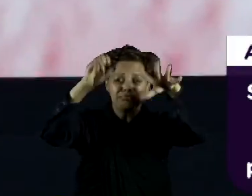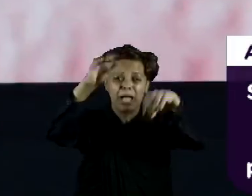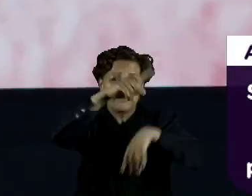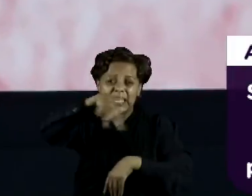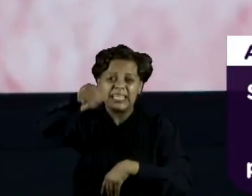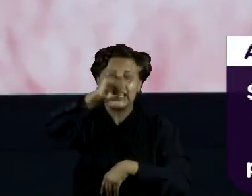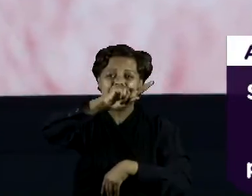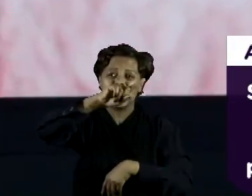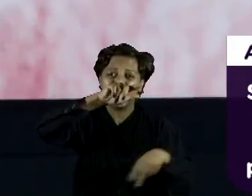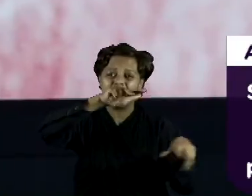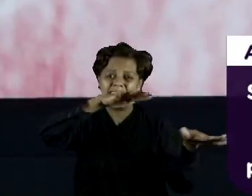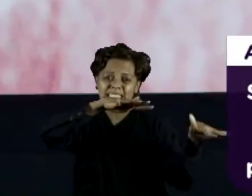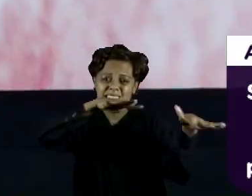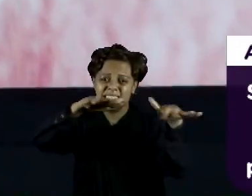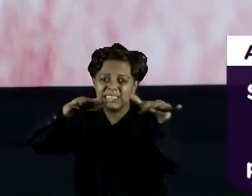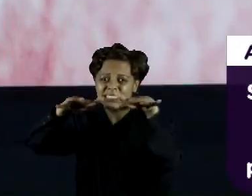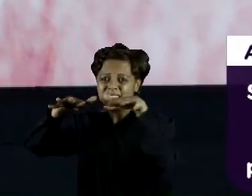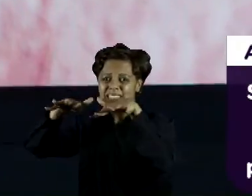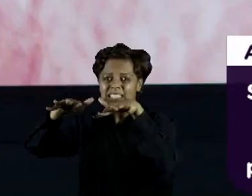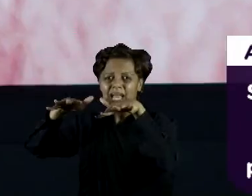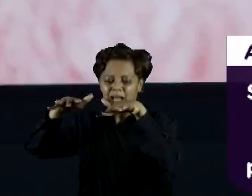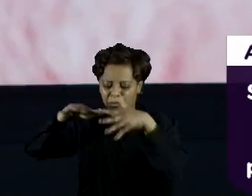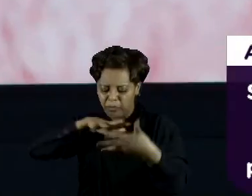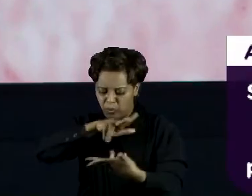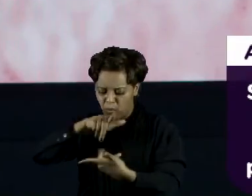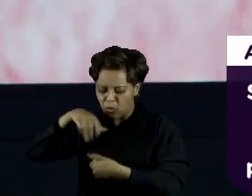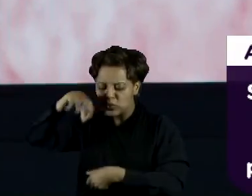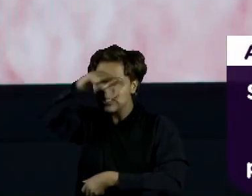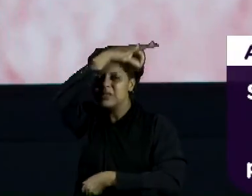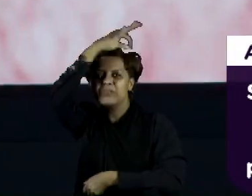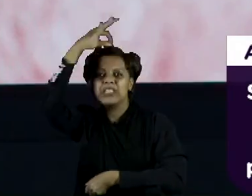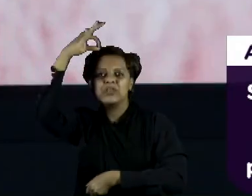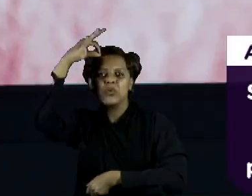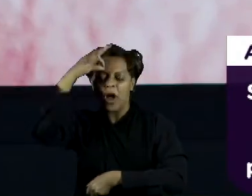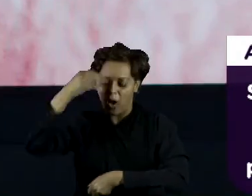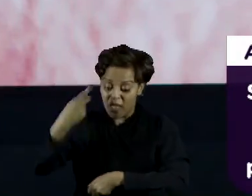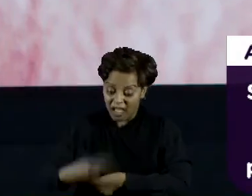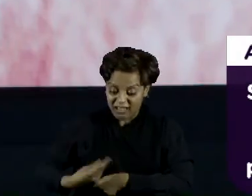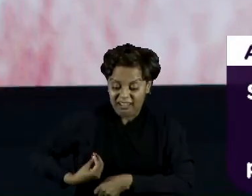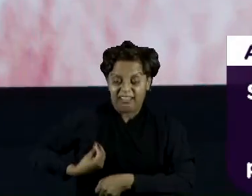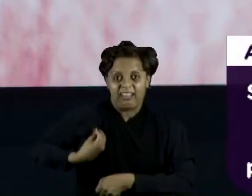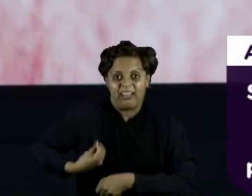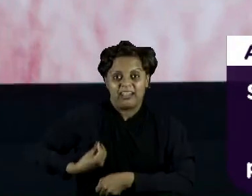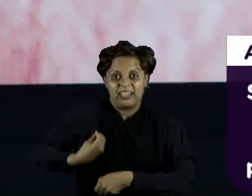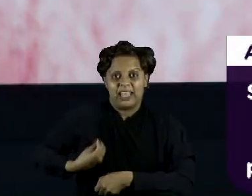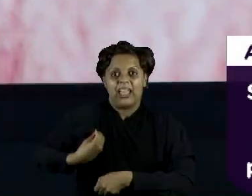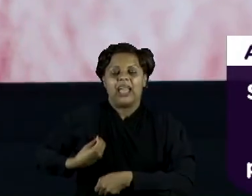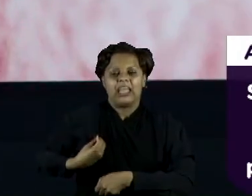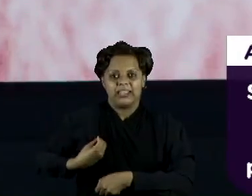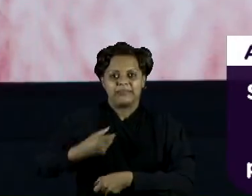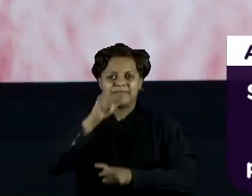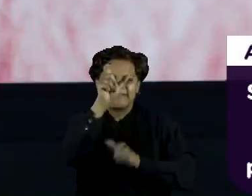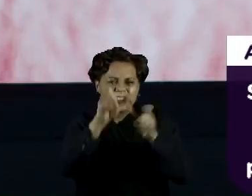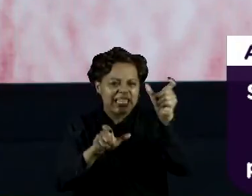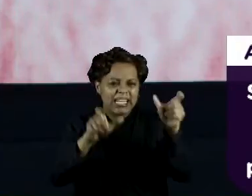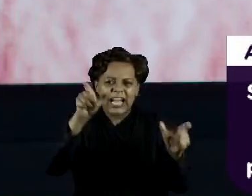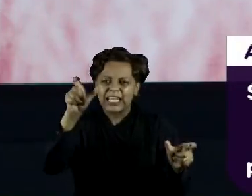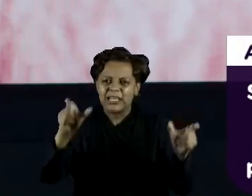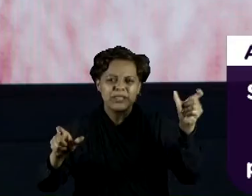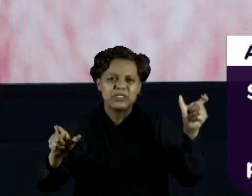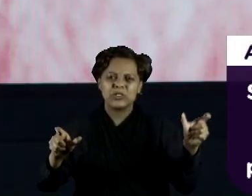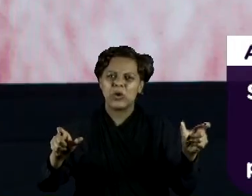aos olhos do mundo, do mundo espiritual e das vidas na terra, que eles sejam